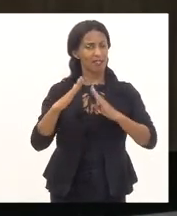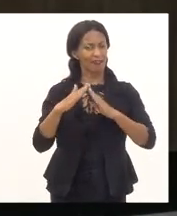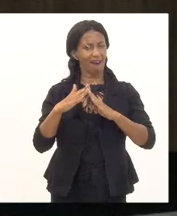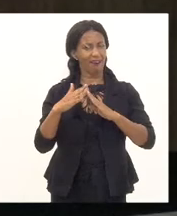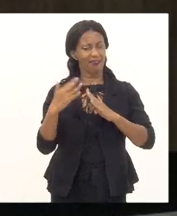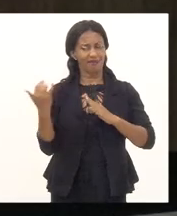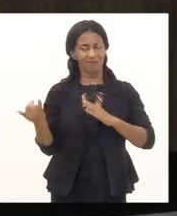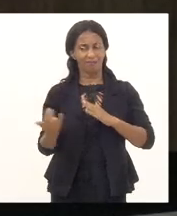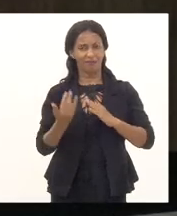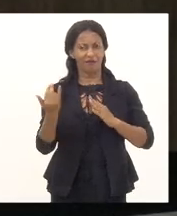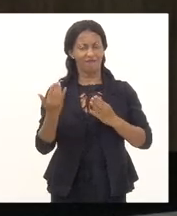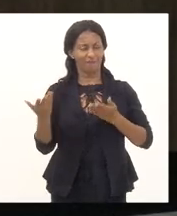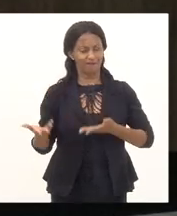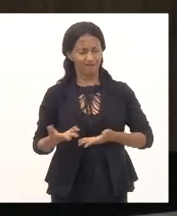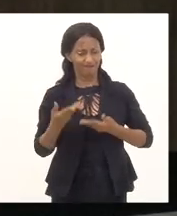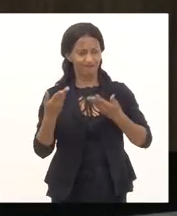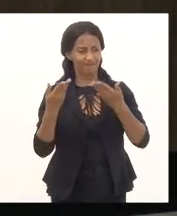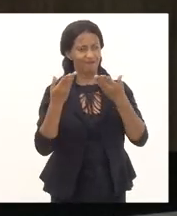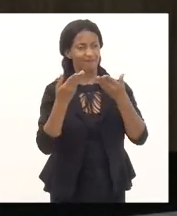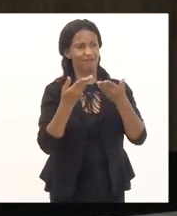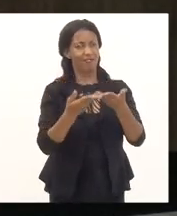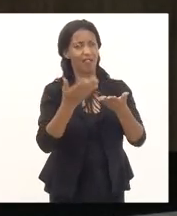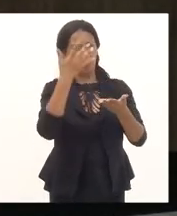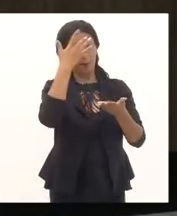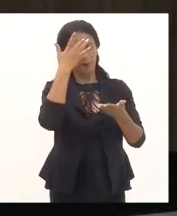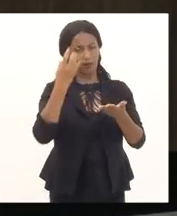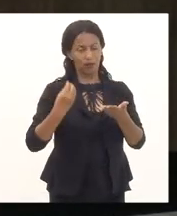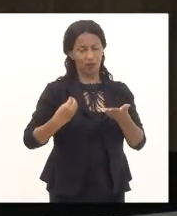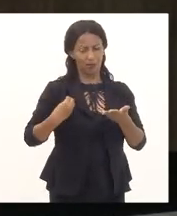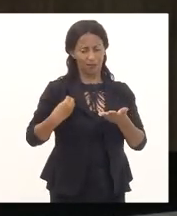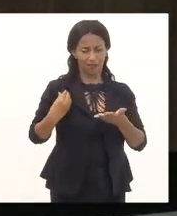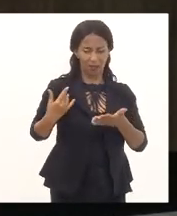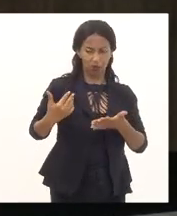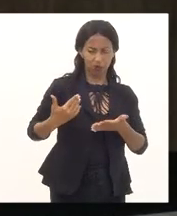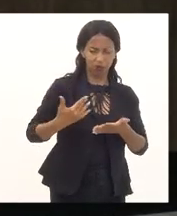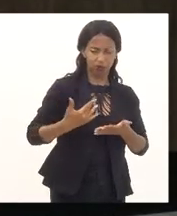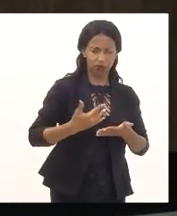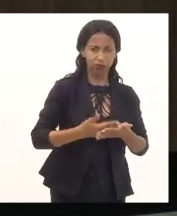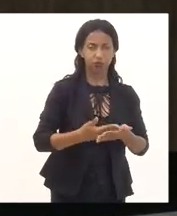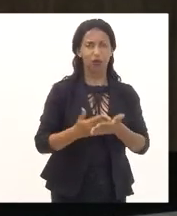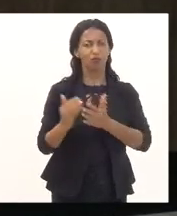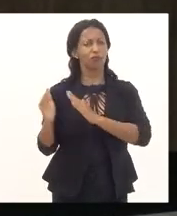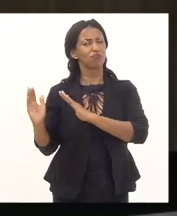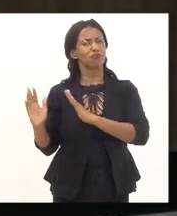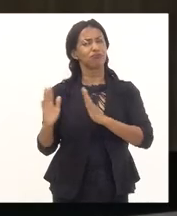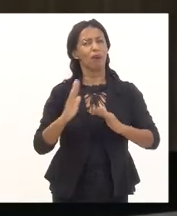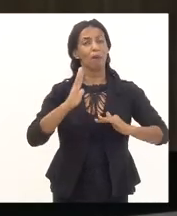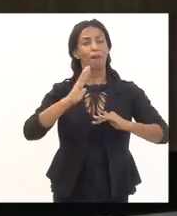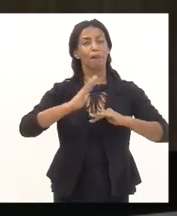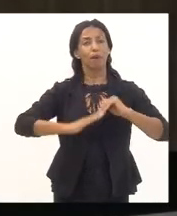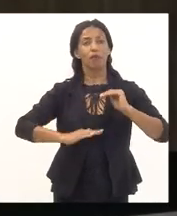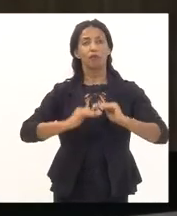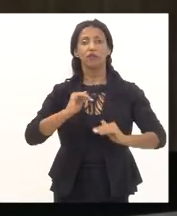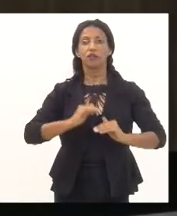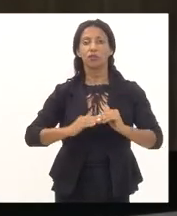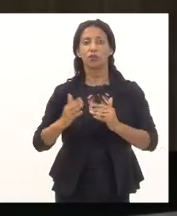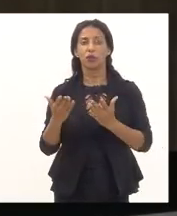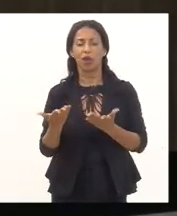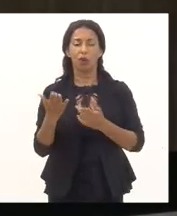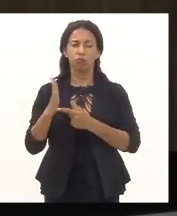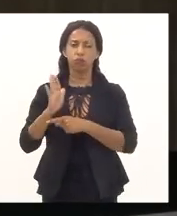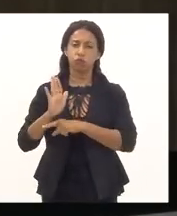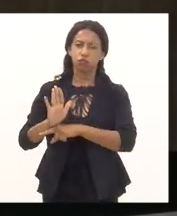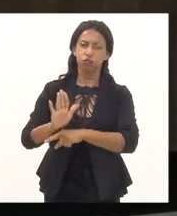valorizar quem, ao longo da sua trajetória pessoal, ao longo da sua trajetória profissional,